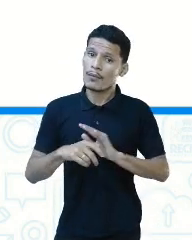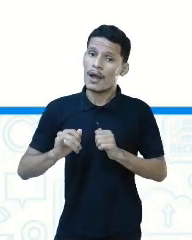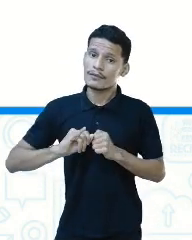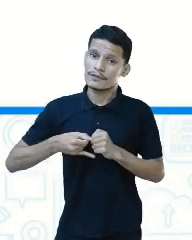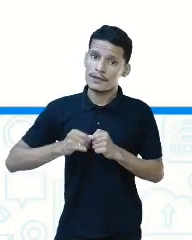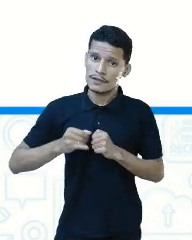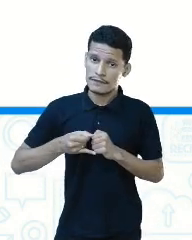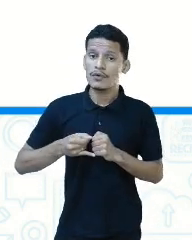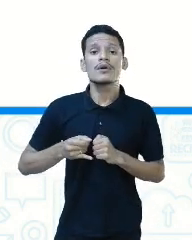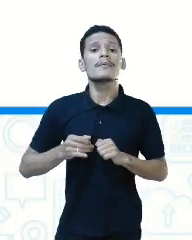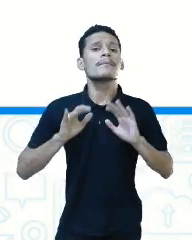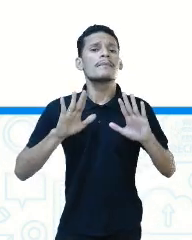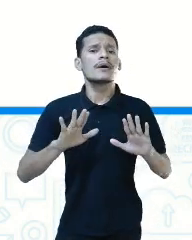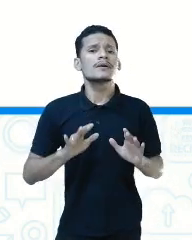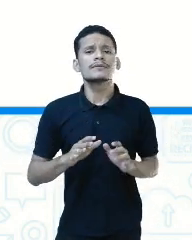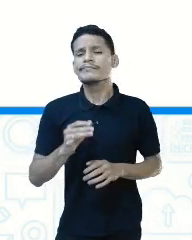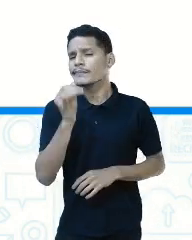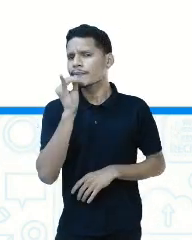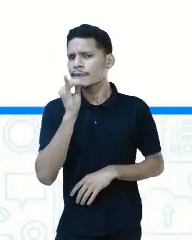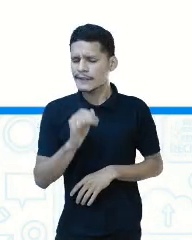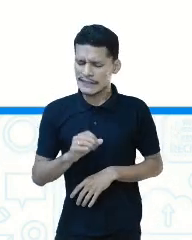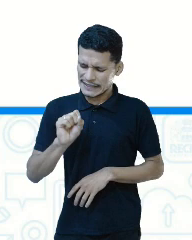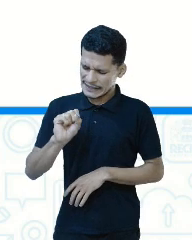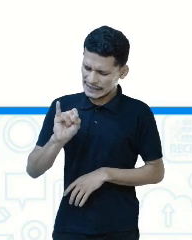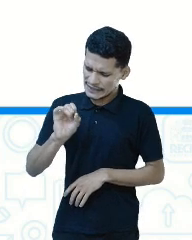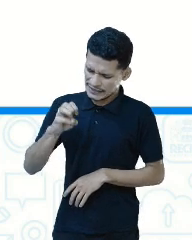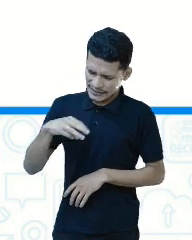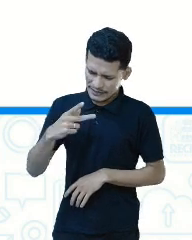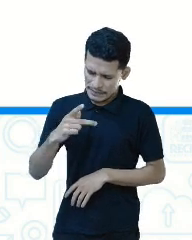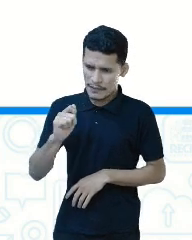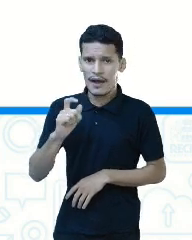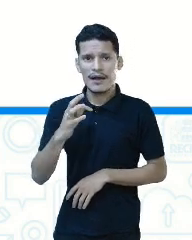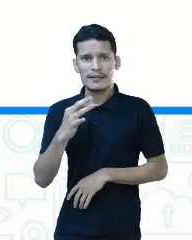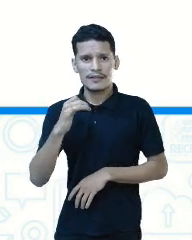adjetivo. Como a palavra simpática,